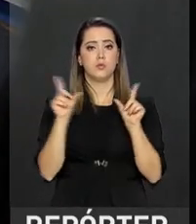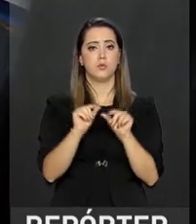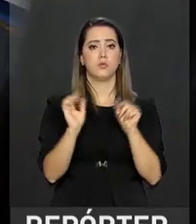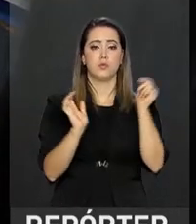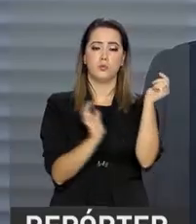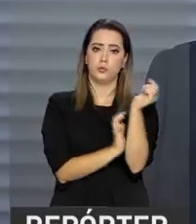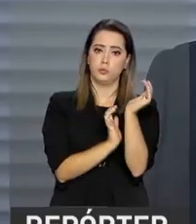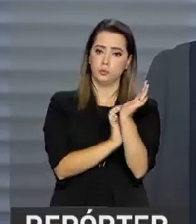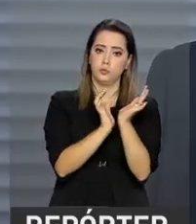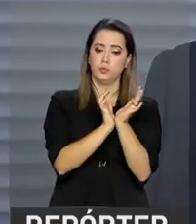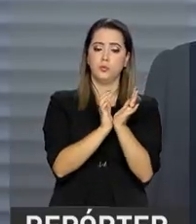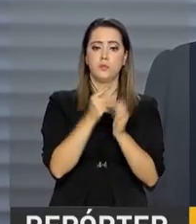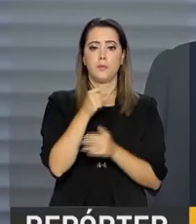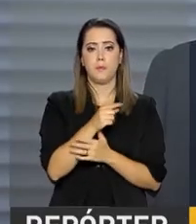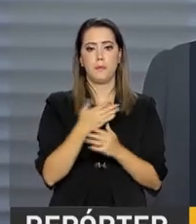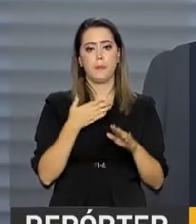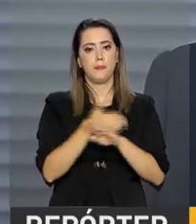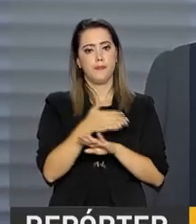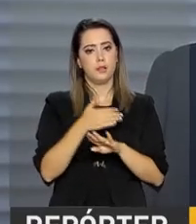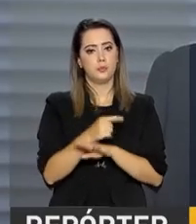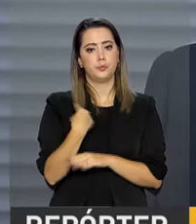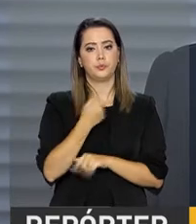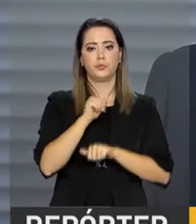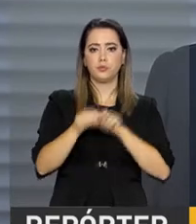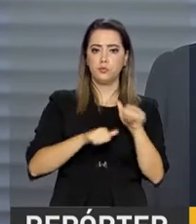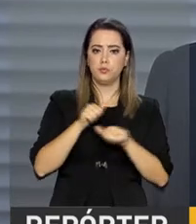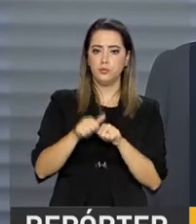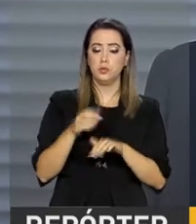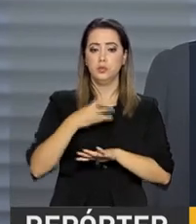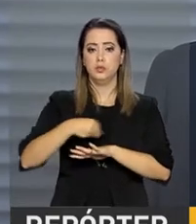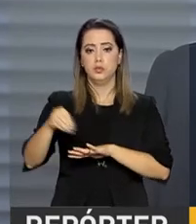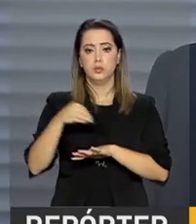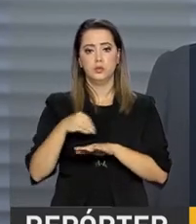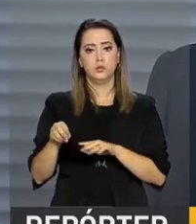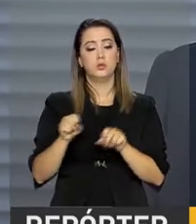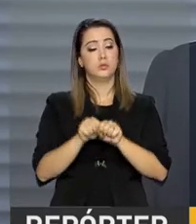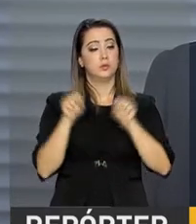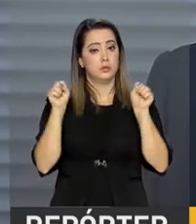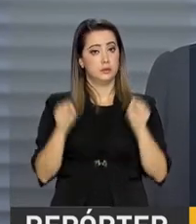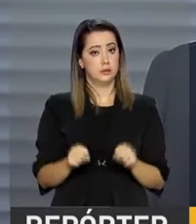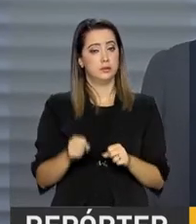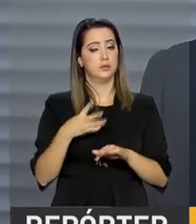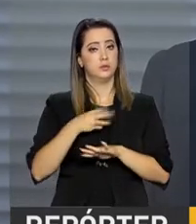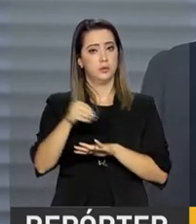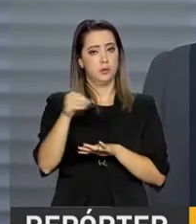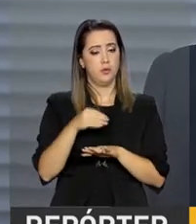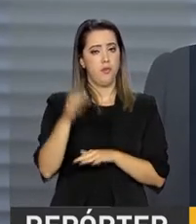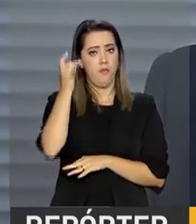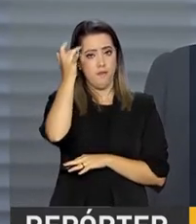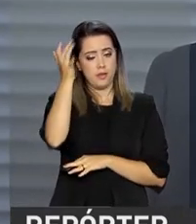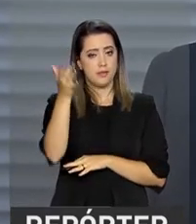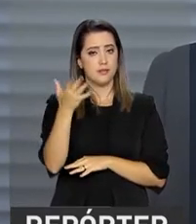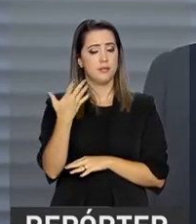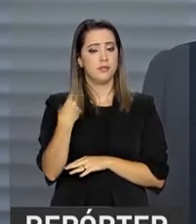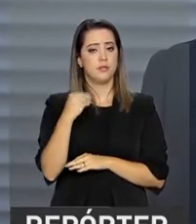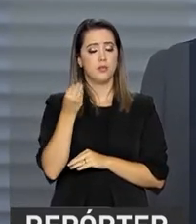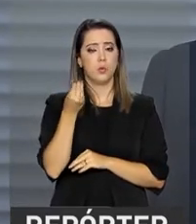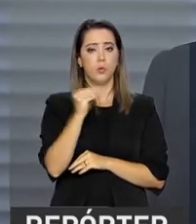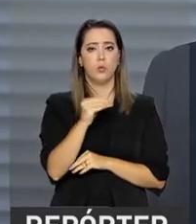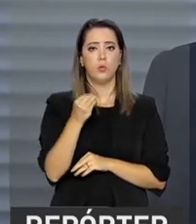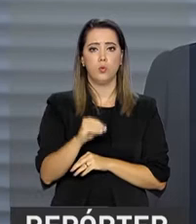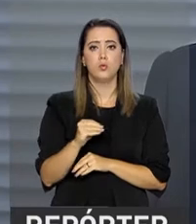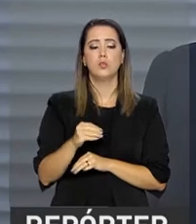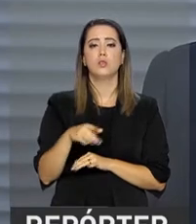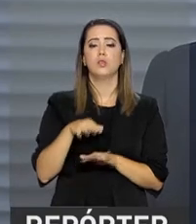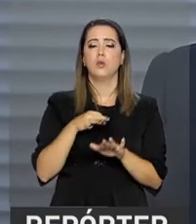burocracia com a entrada de social nos transformando essas informações em meio digital então tanto facilita o armazenamento quanto facilita a